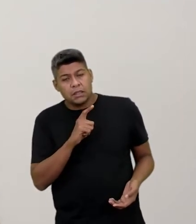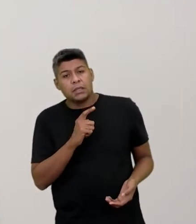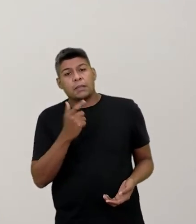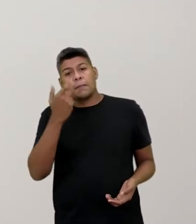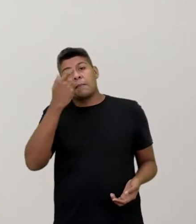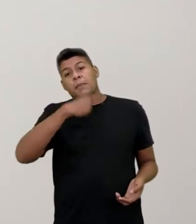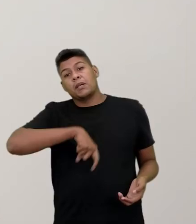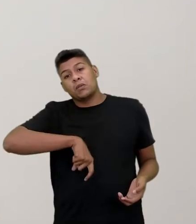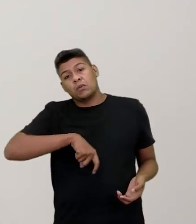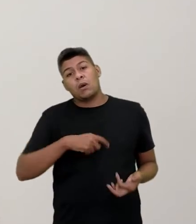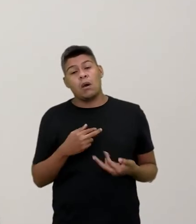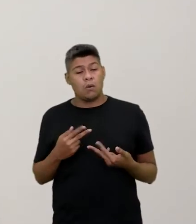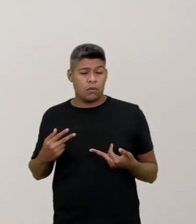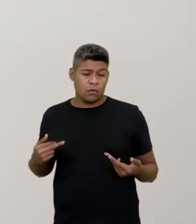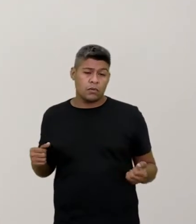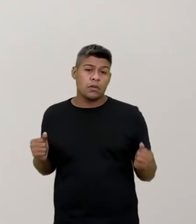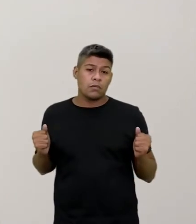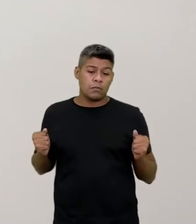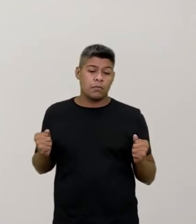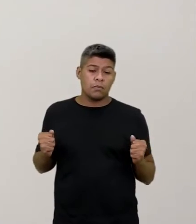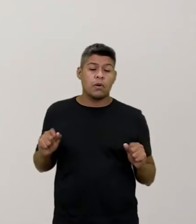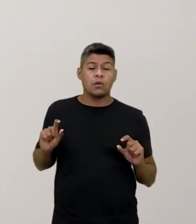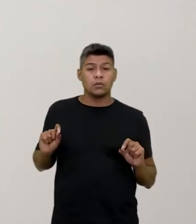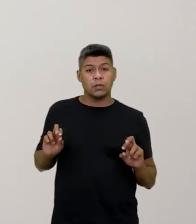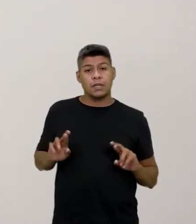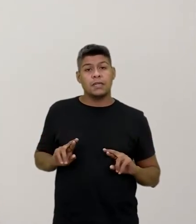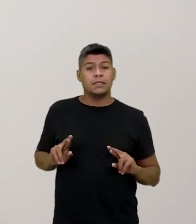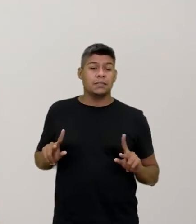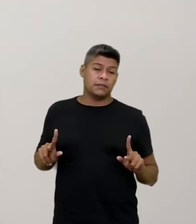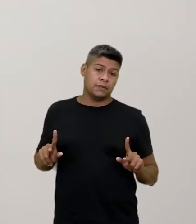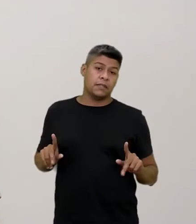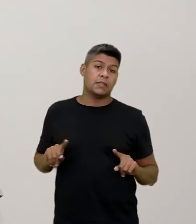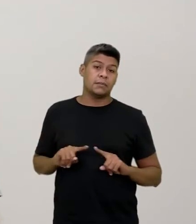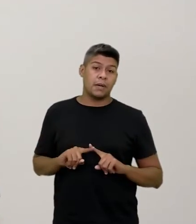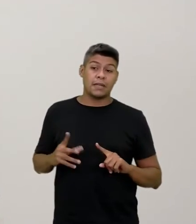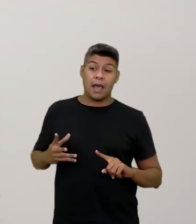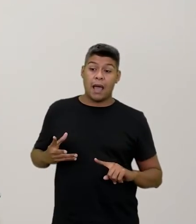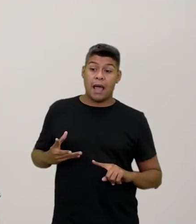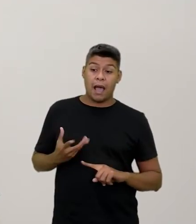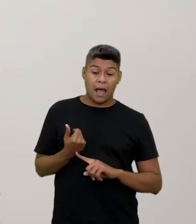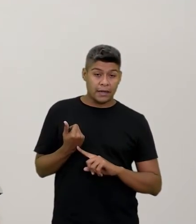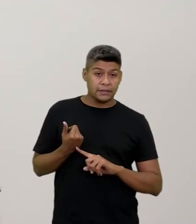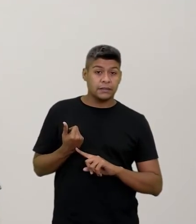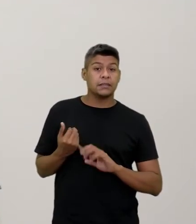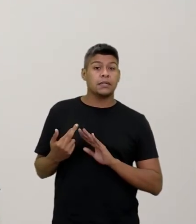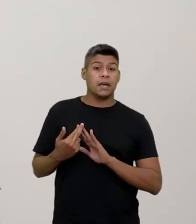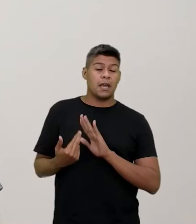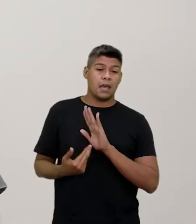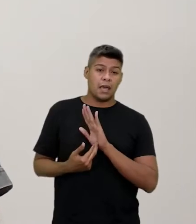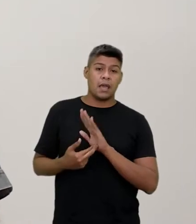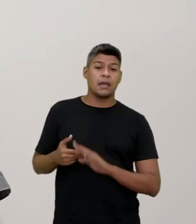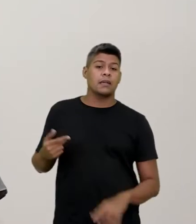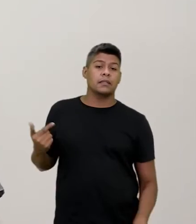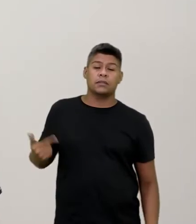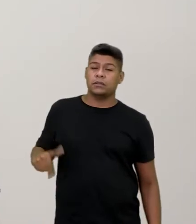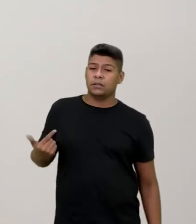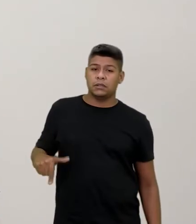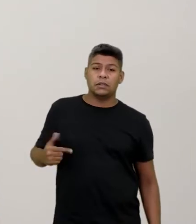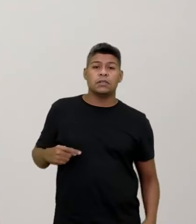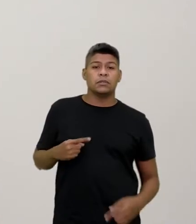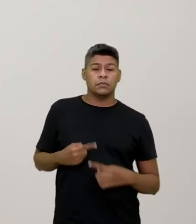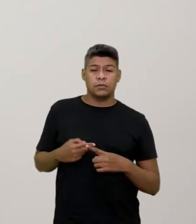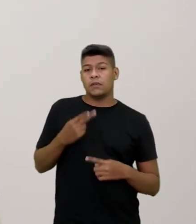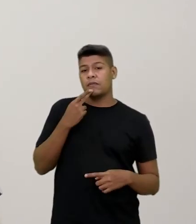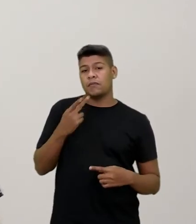pessoal. São coisas que podem ser até consideradas diferentes, mas a arte marcial, a regra não existe, né? Porque daí você está falando